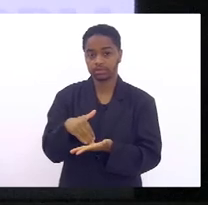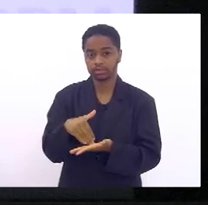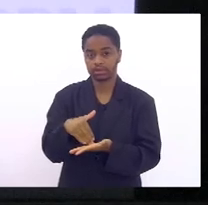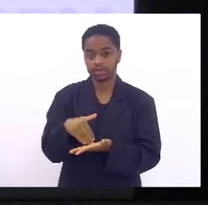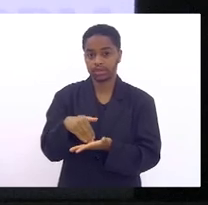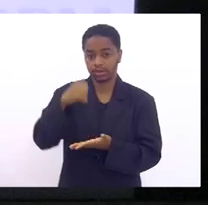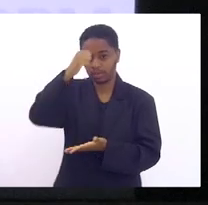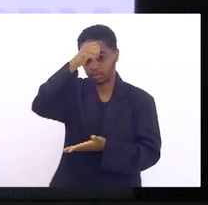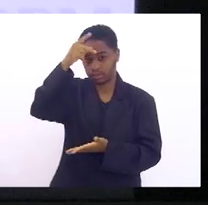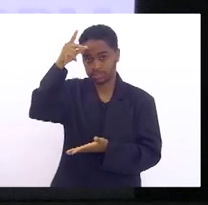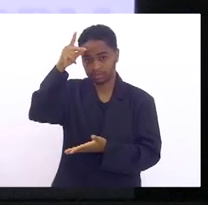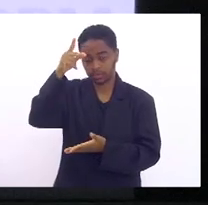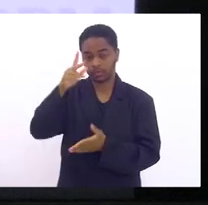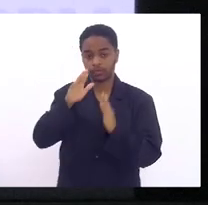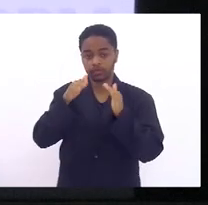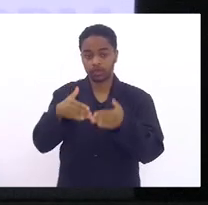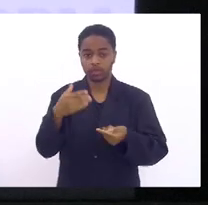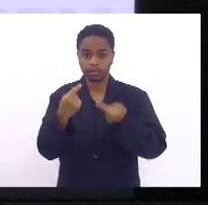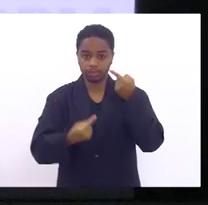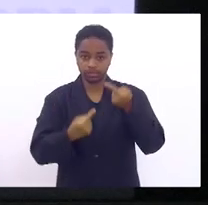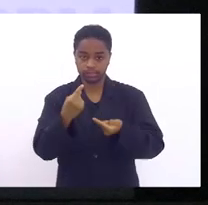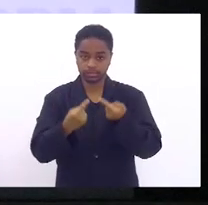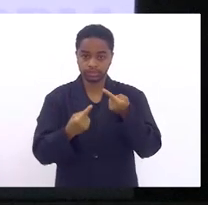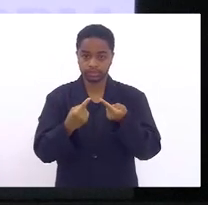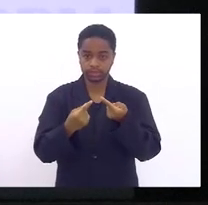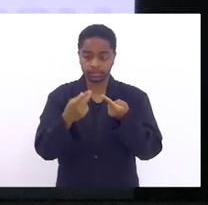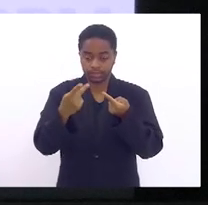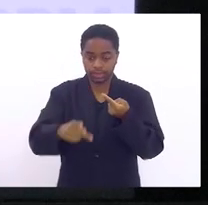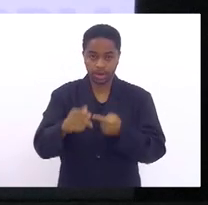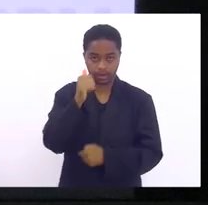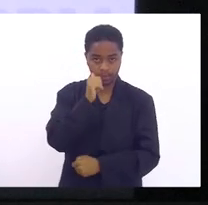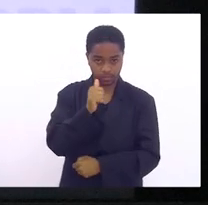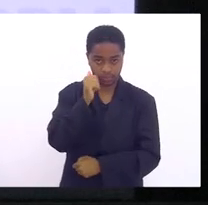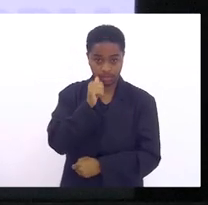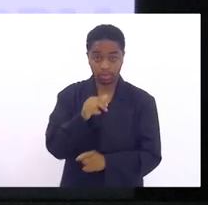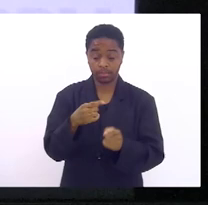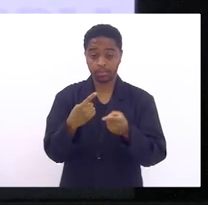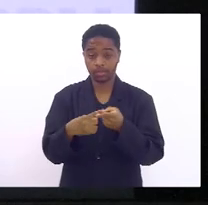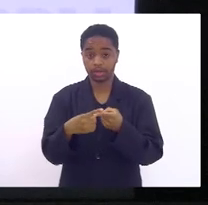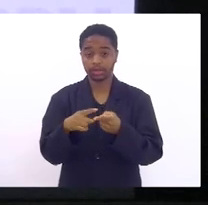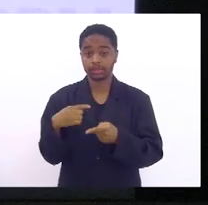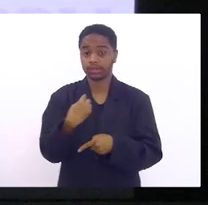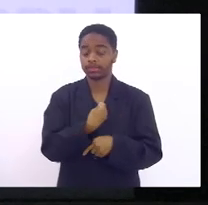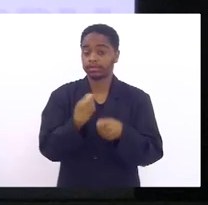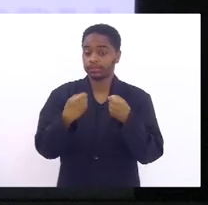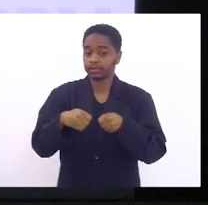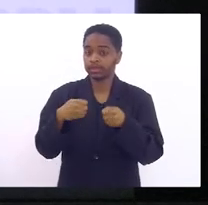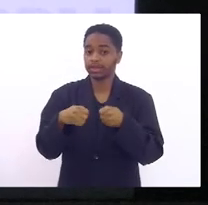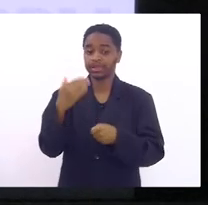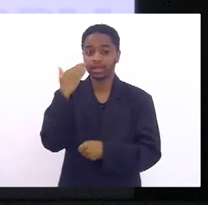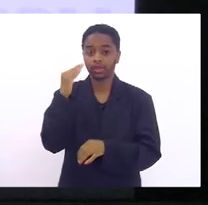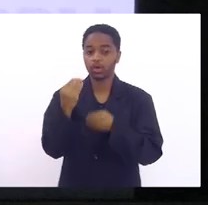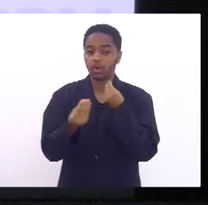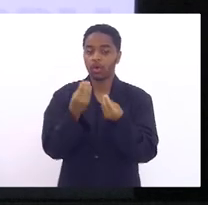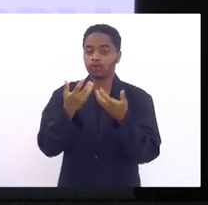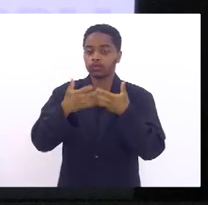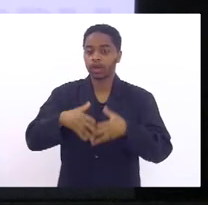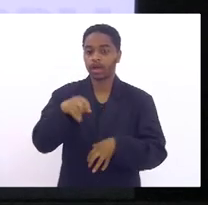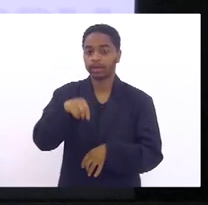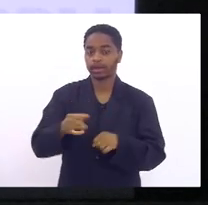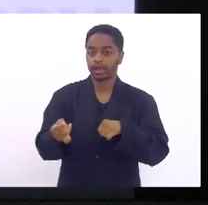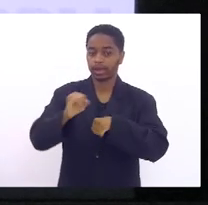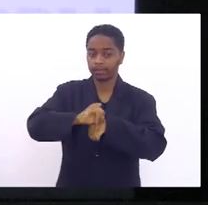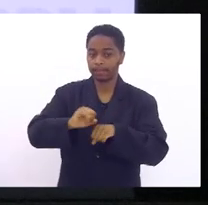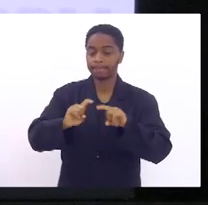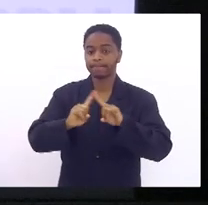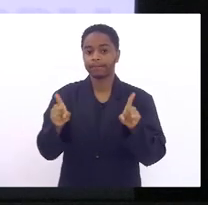Municipal de políticas para as mulheres né Eh justamente para que a gente possa ter esse retrato da capital mas a gente sabe que a